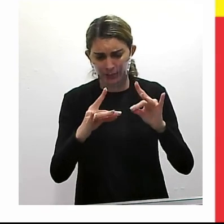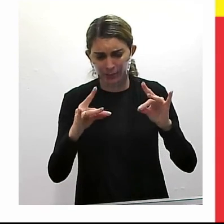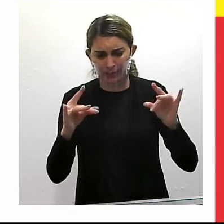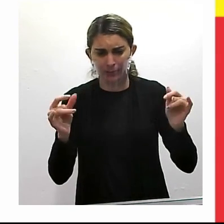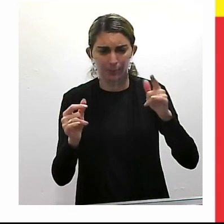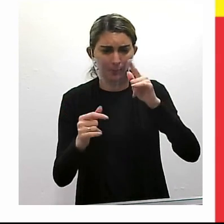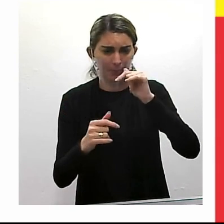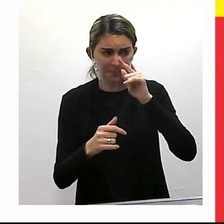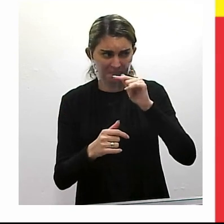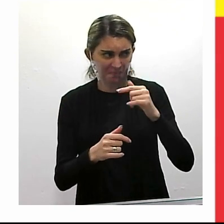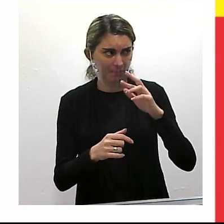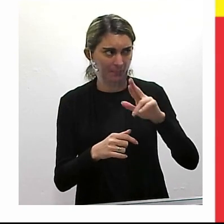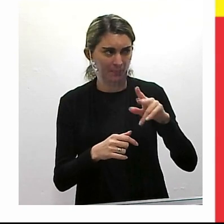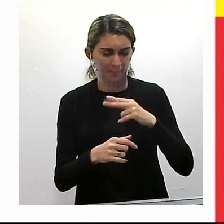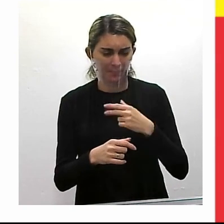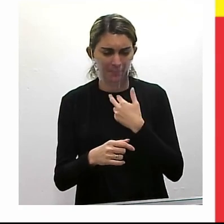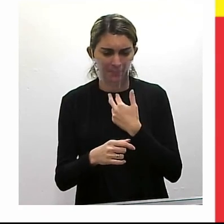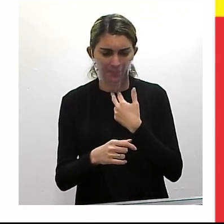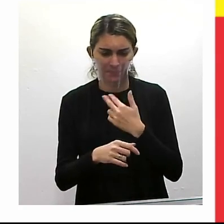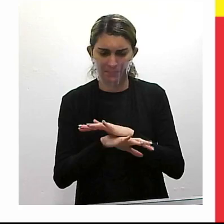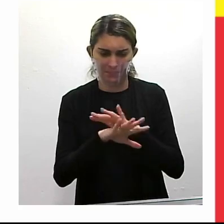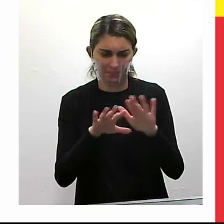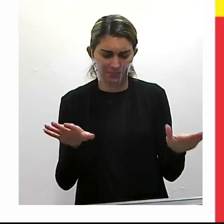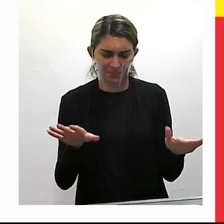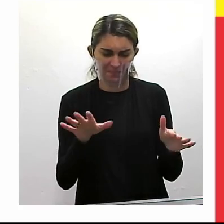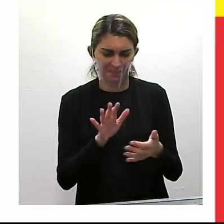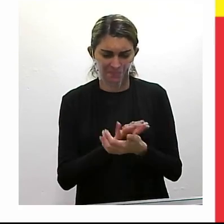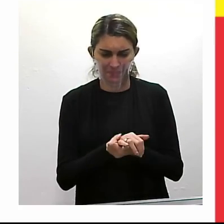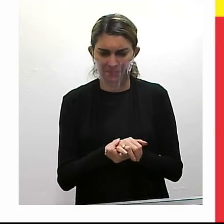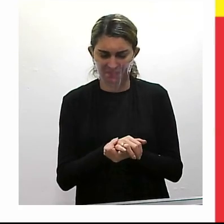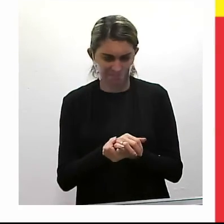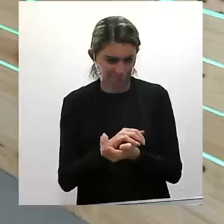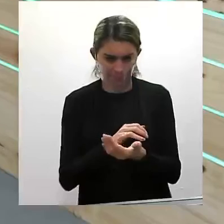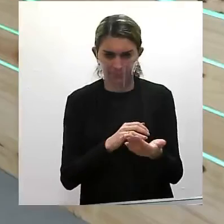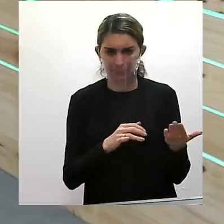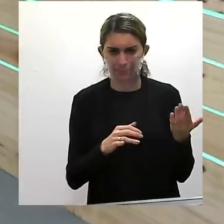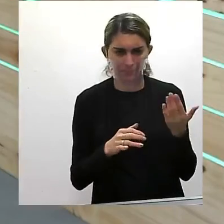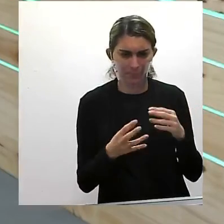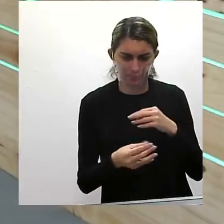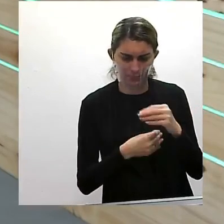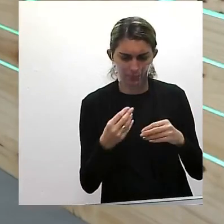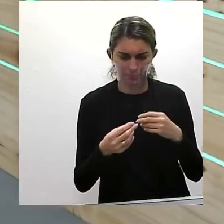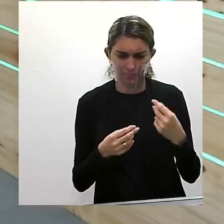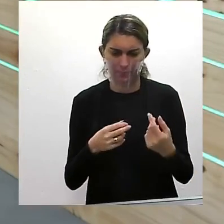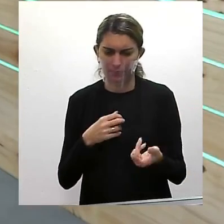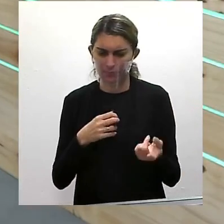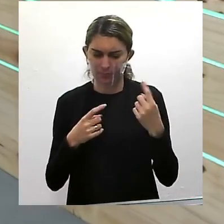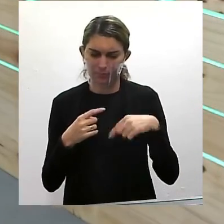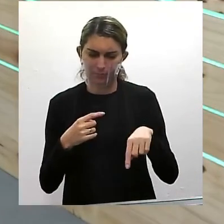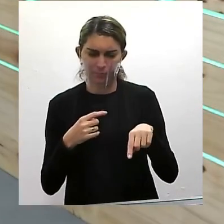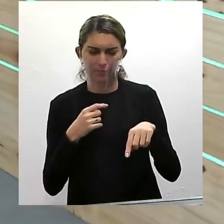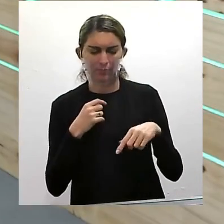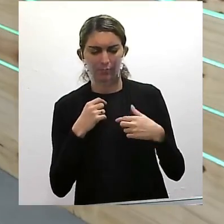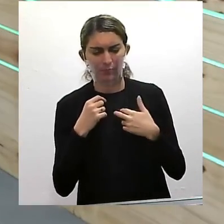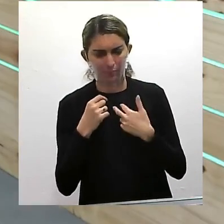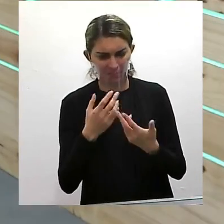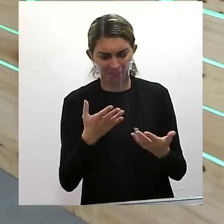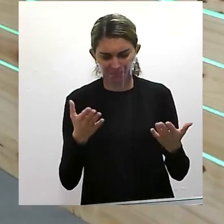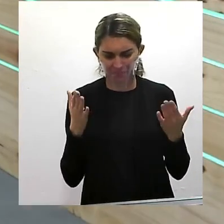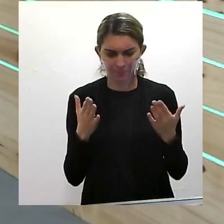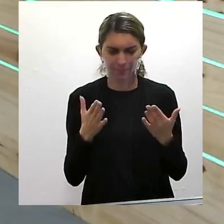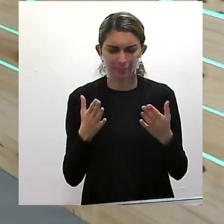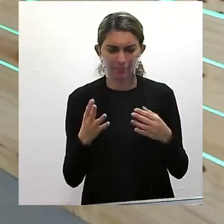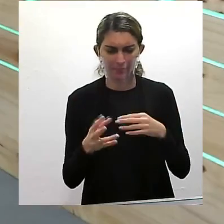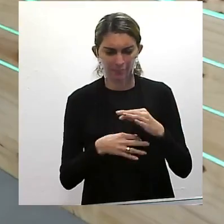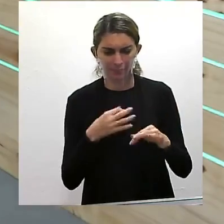à água e não podem ser, né, como é que se diz, misturados com ela, tá? E ela não poderia ser jamais uma